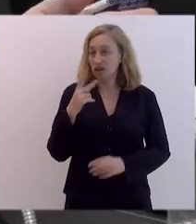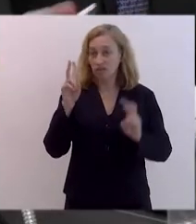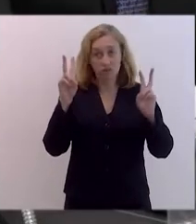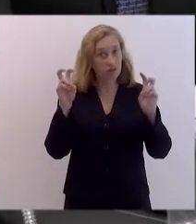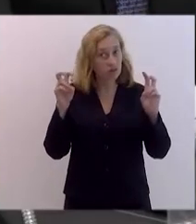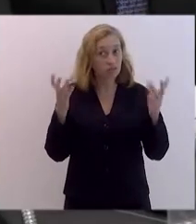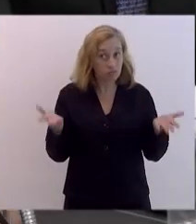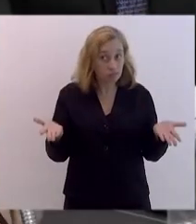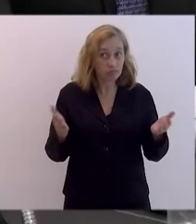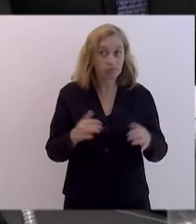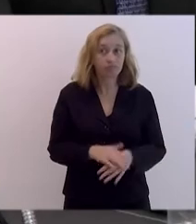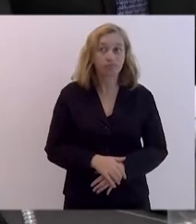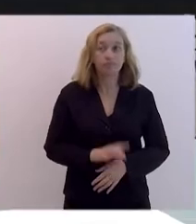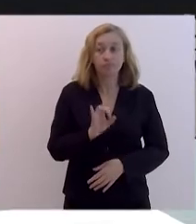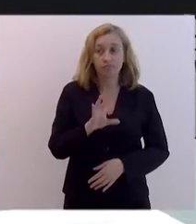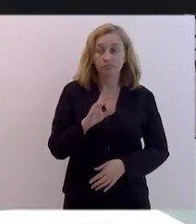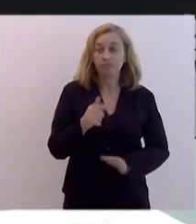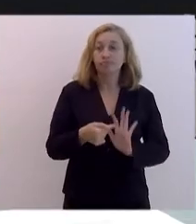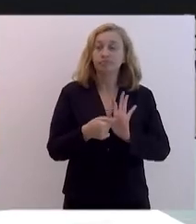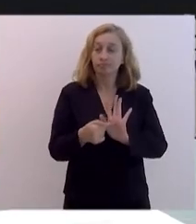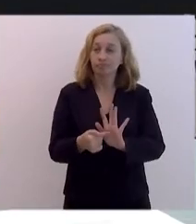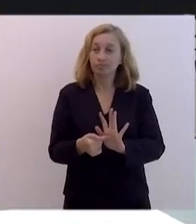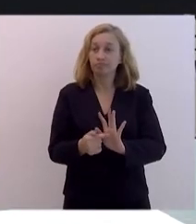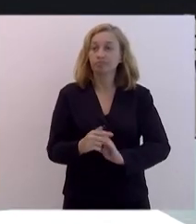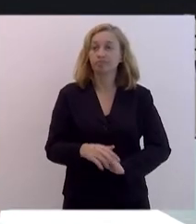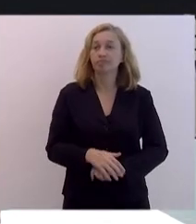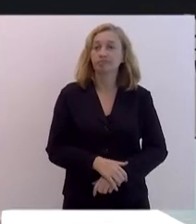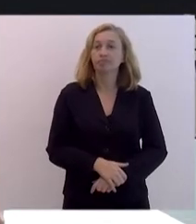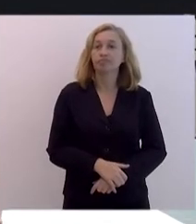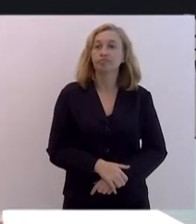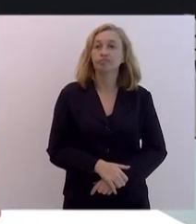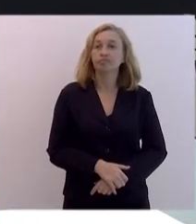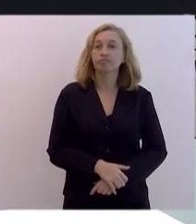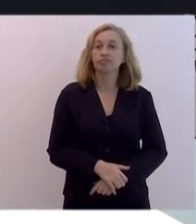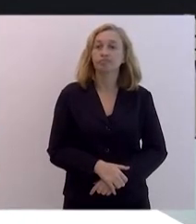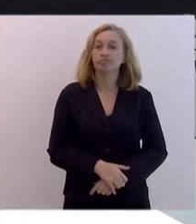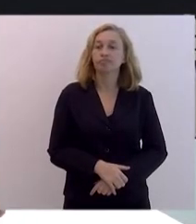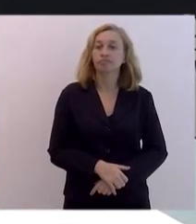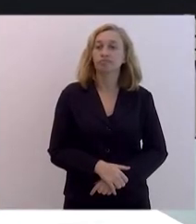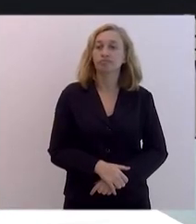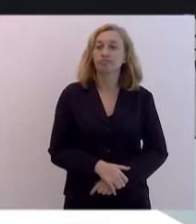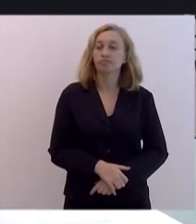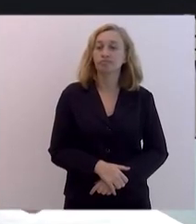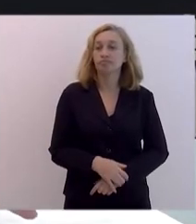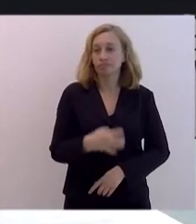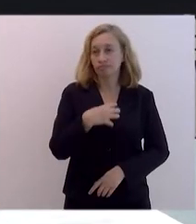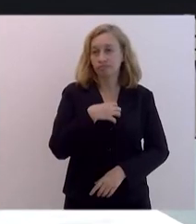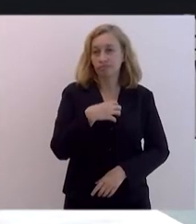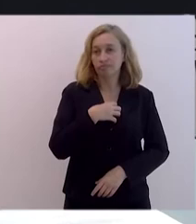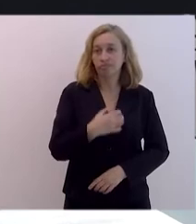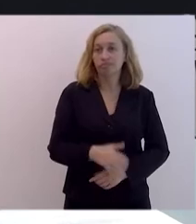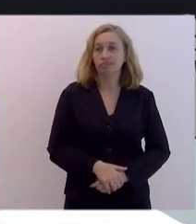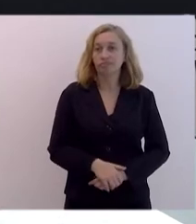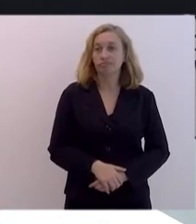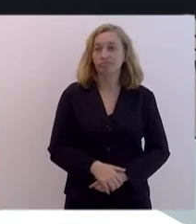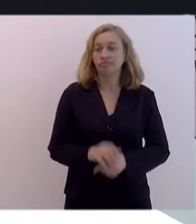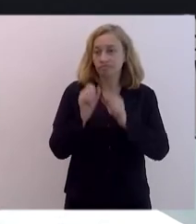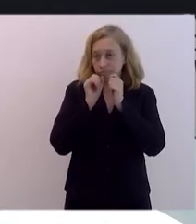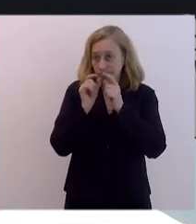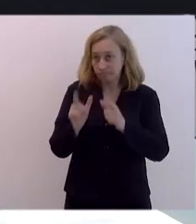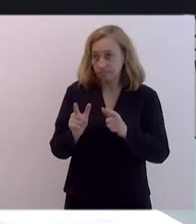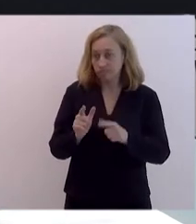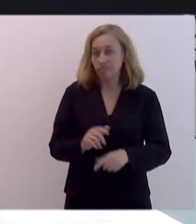Então, eu só estou querendo mostrar que, nesse aspecto, a crítica